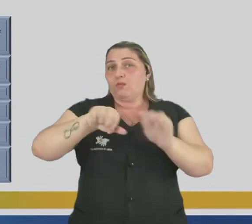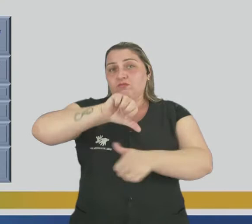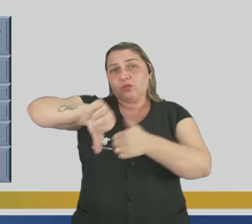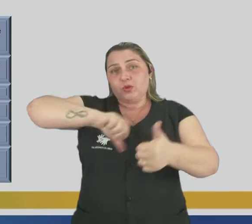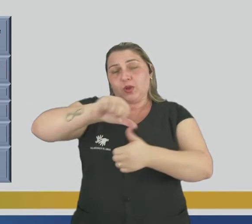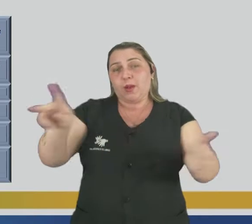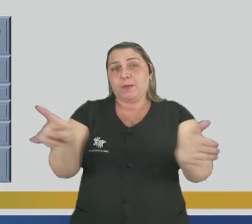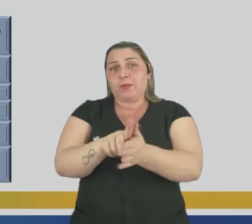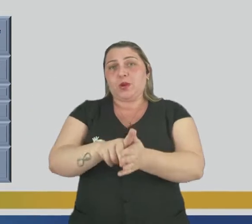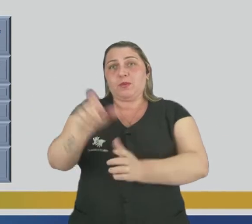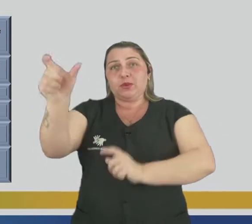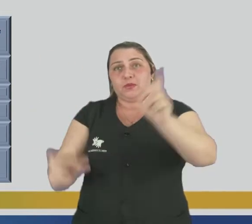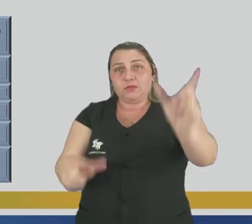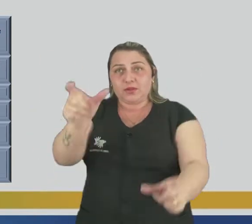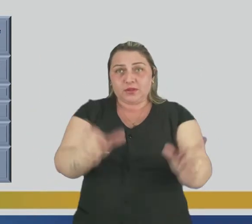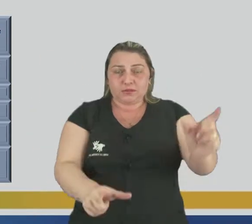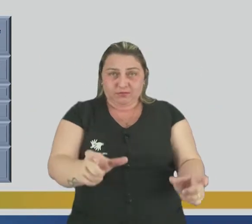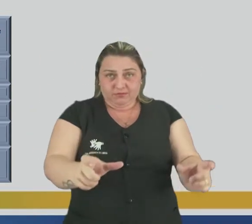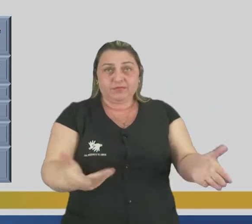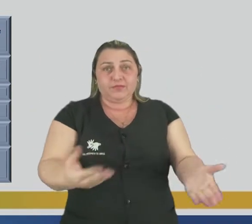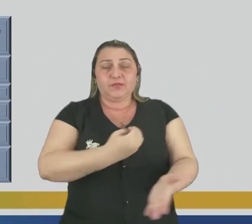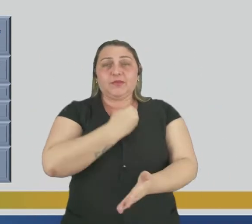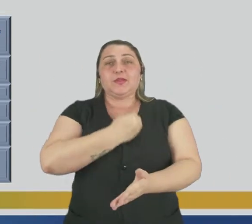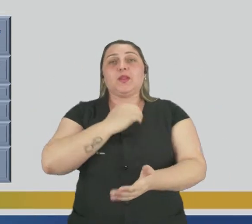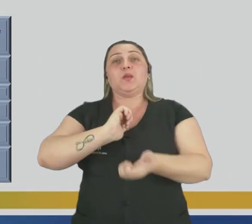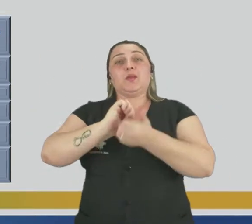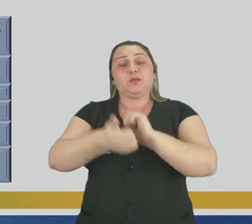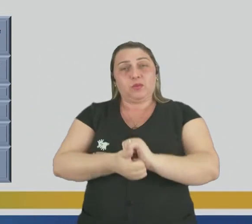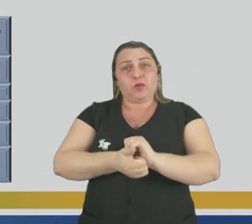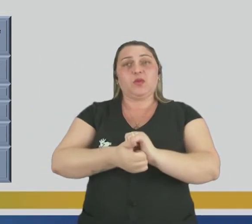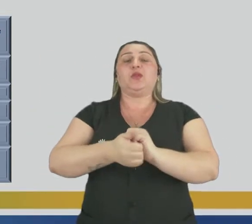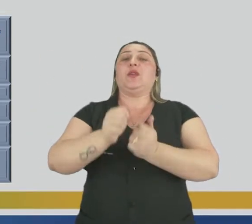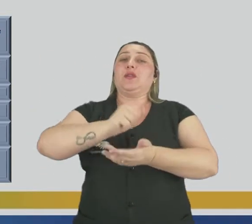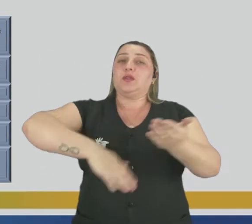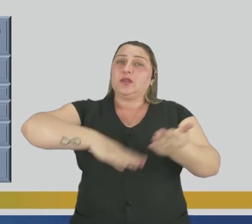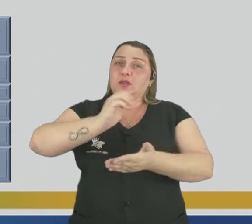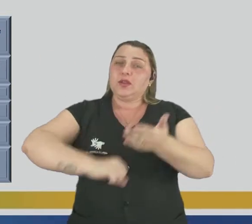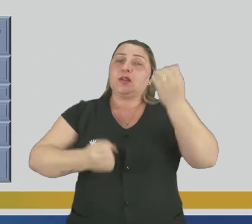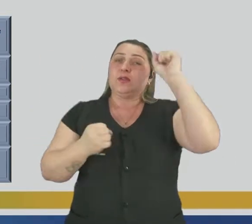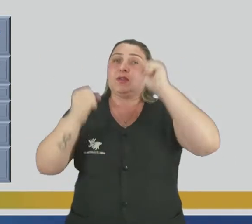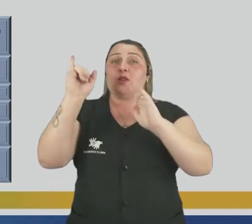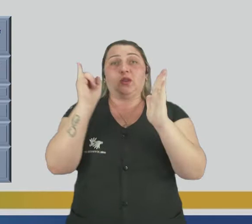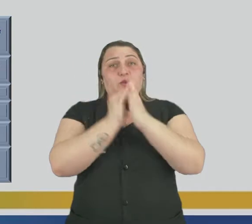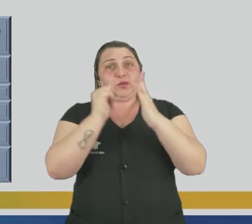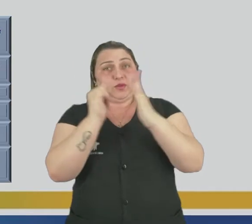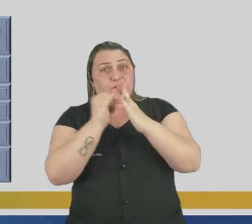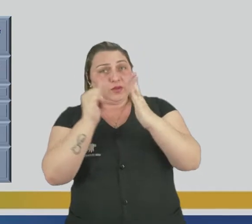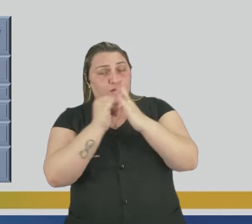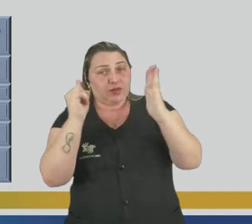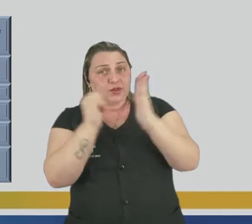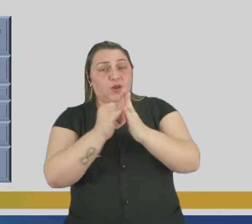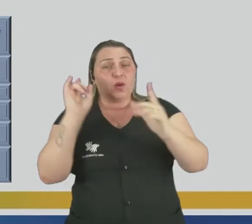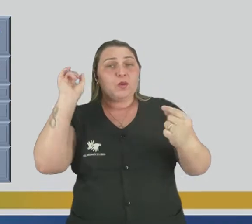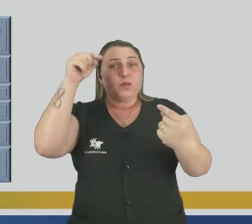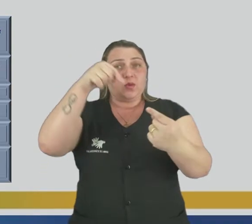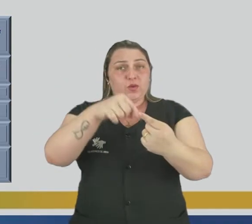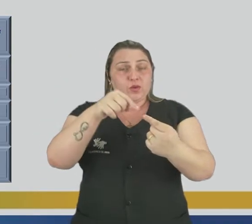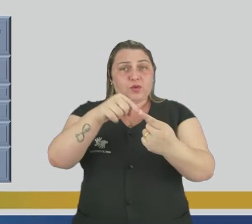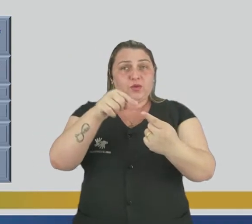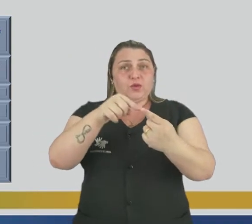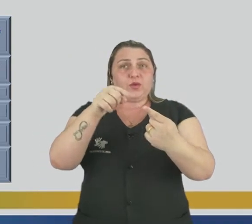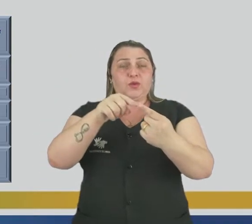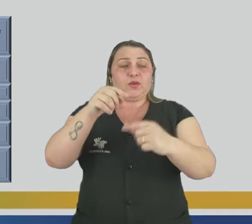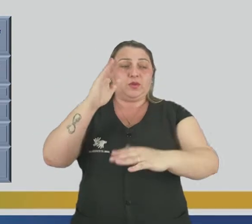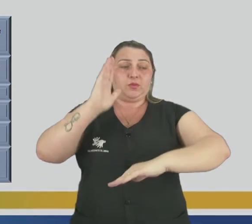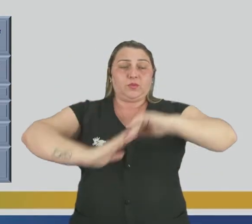modificadas pelos próprios participantes. O esporte é uma atividade física institucionalizada com objetivos lúdicos